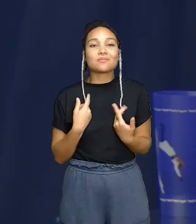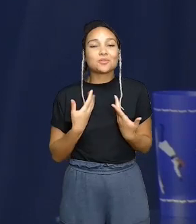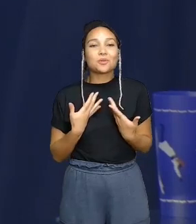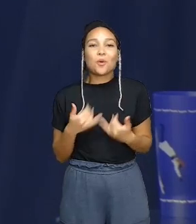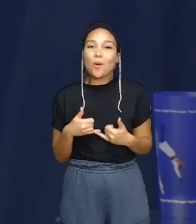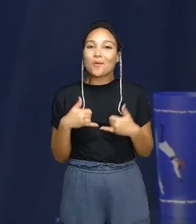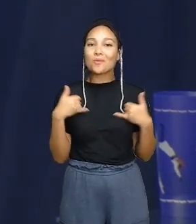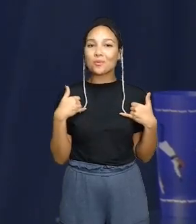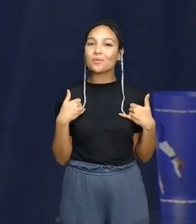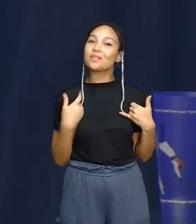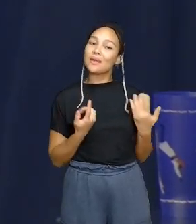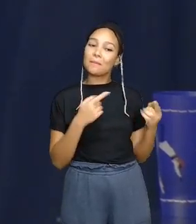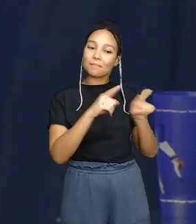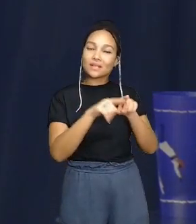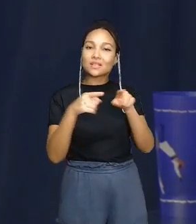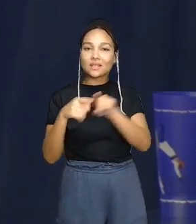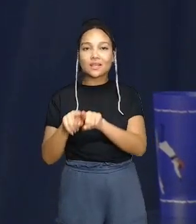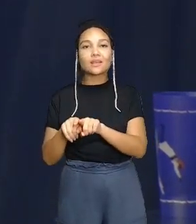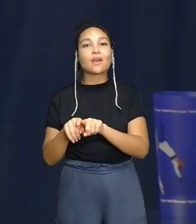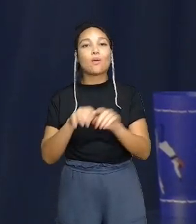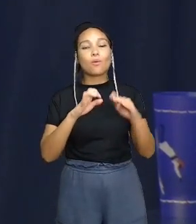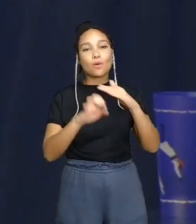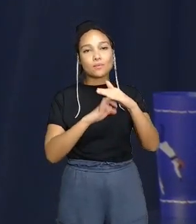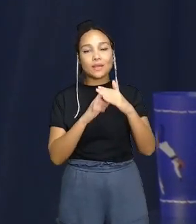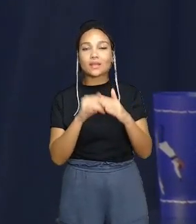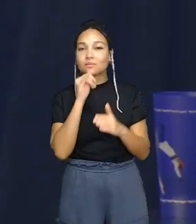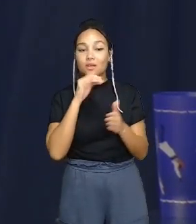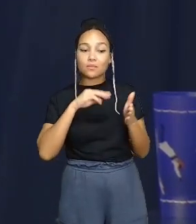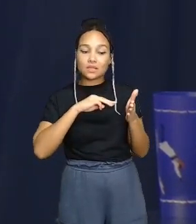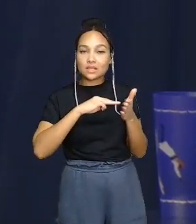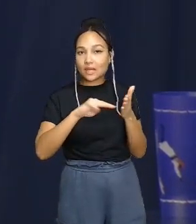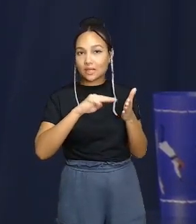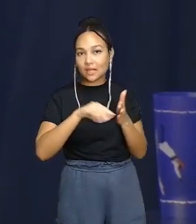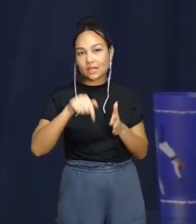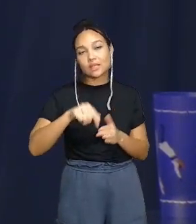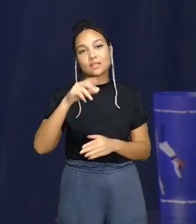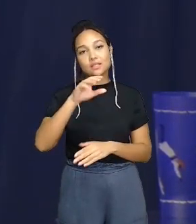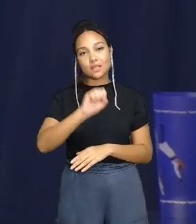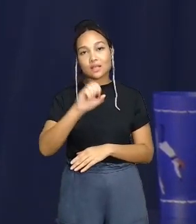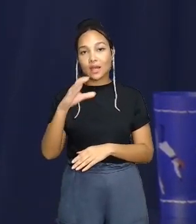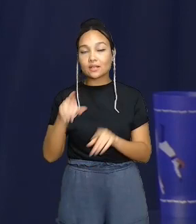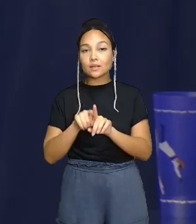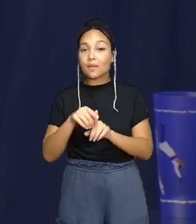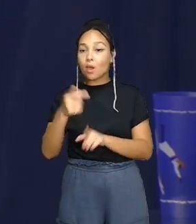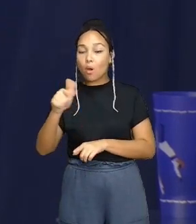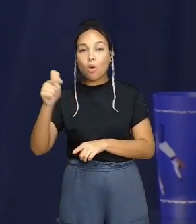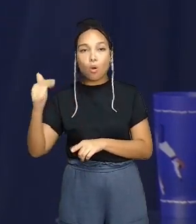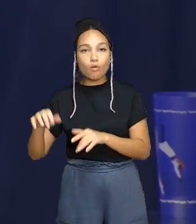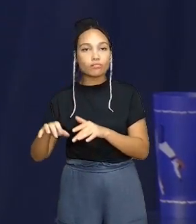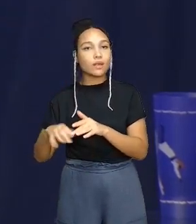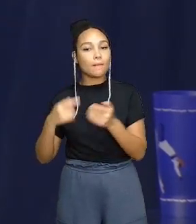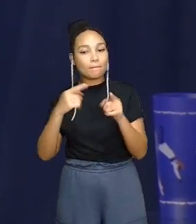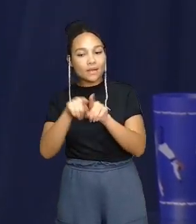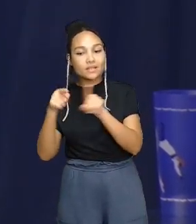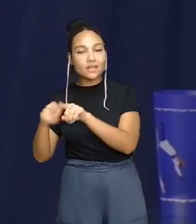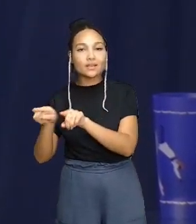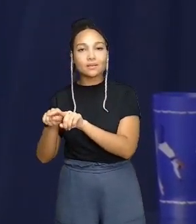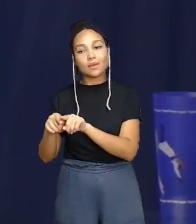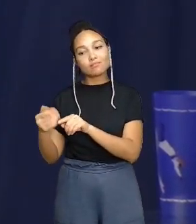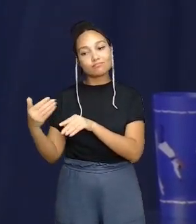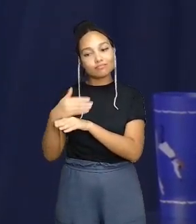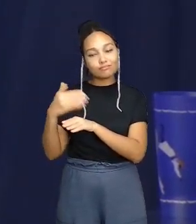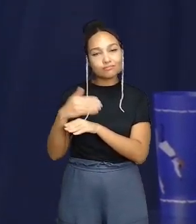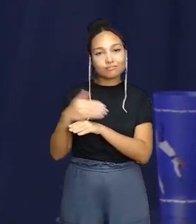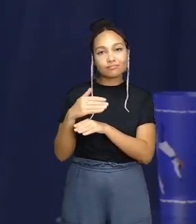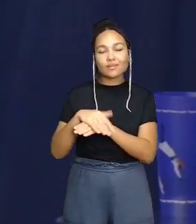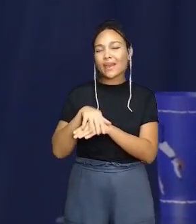parcerias como com a Secretaria aqui de Santa Catarina e outras que ingressaram, né, nessa experimentação. Ainda é um curso experimental, o nosso